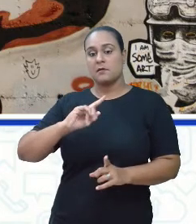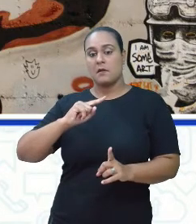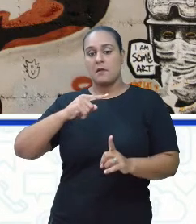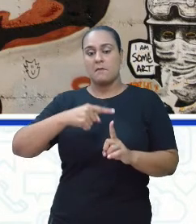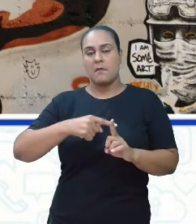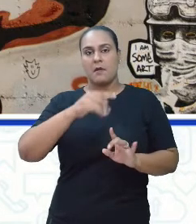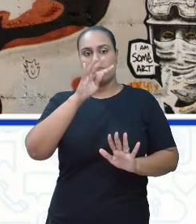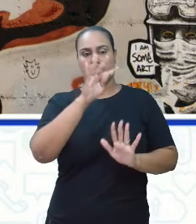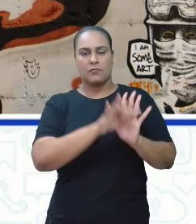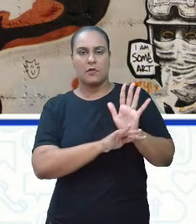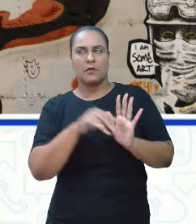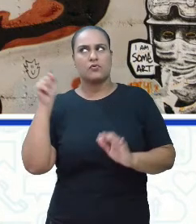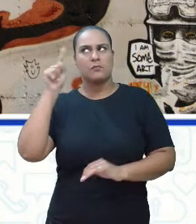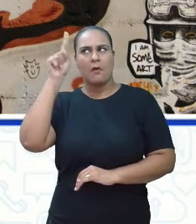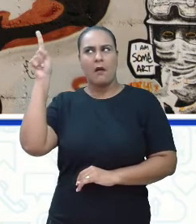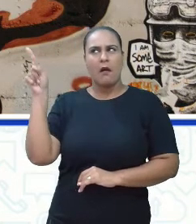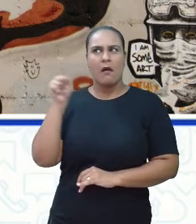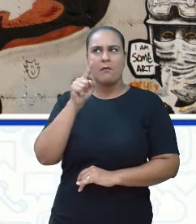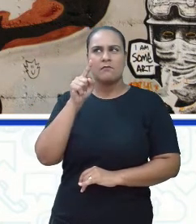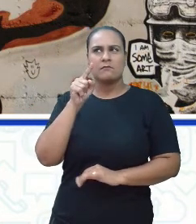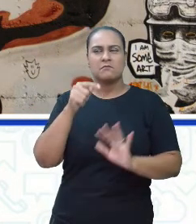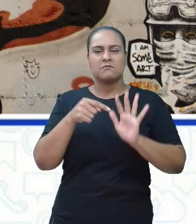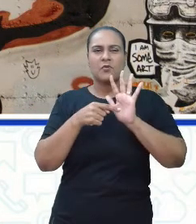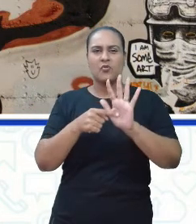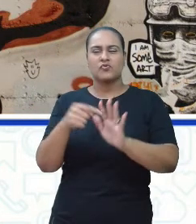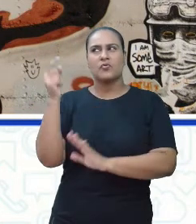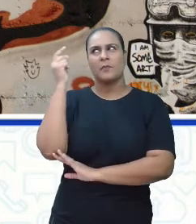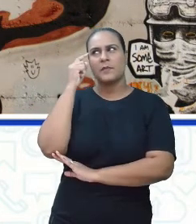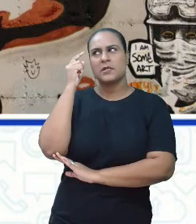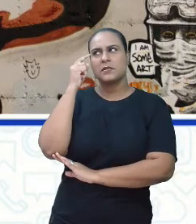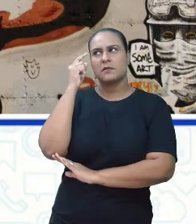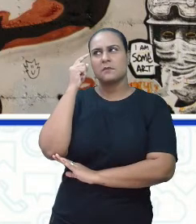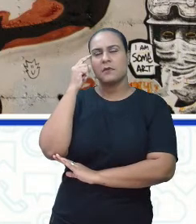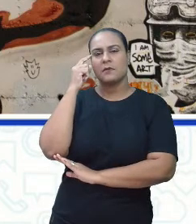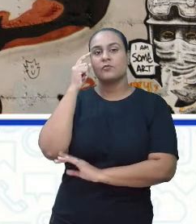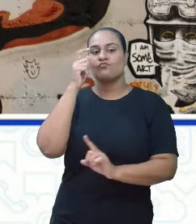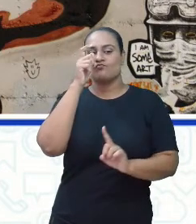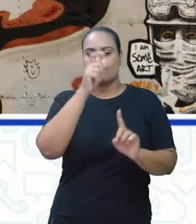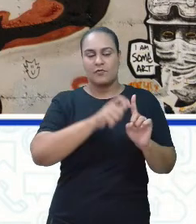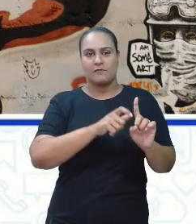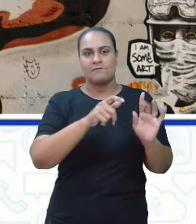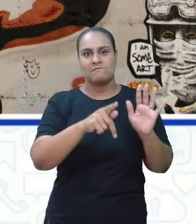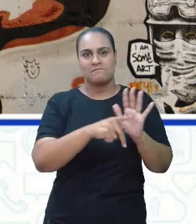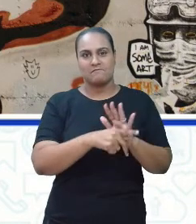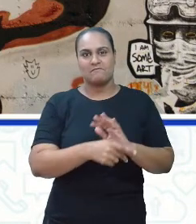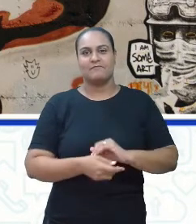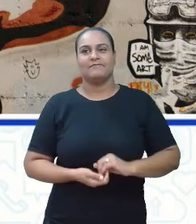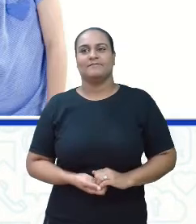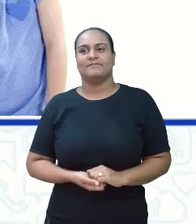também balãozinhos expressando o pensamento desse personagem.